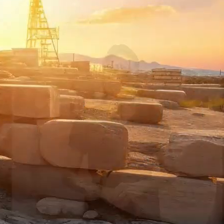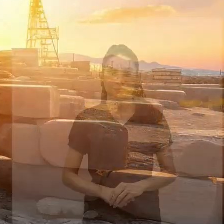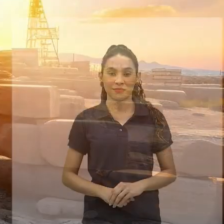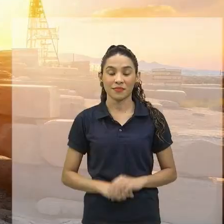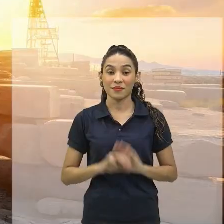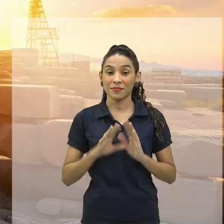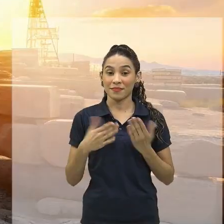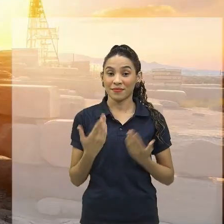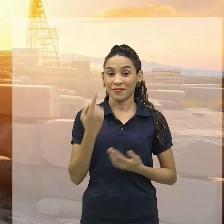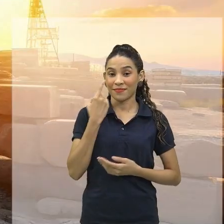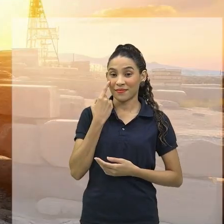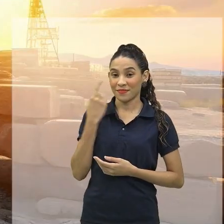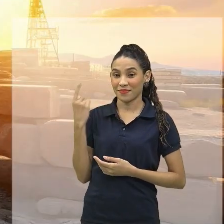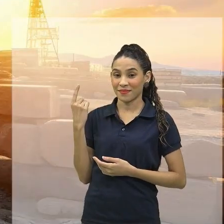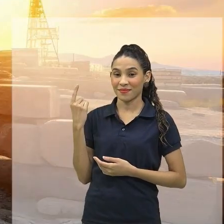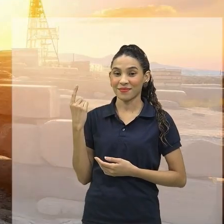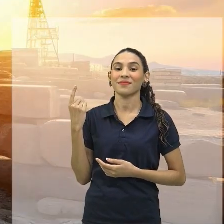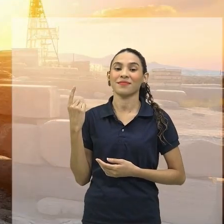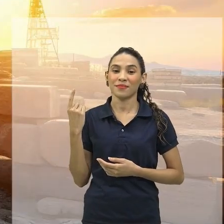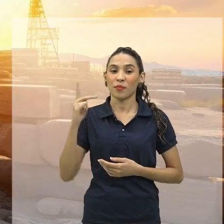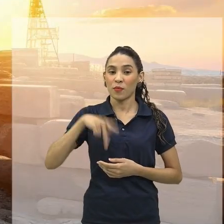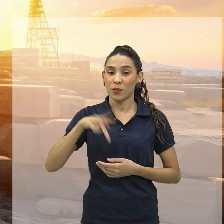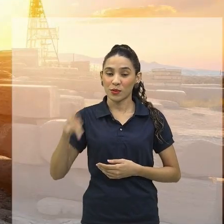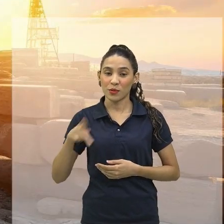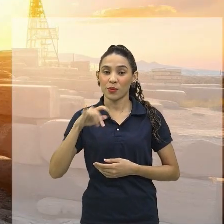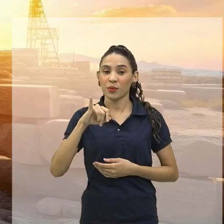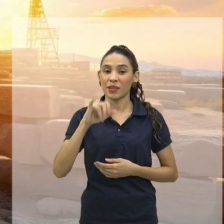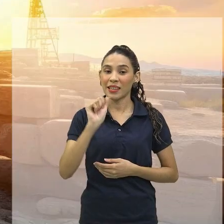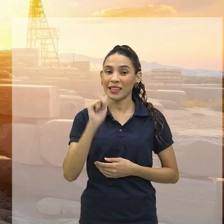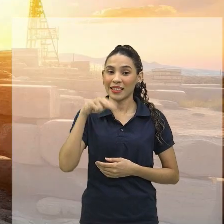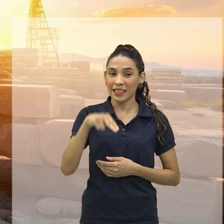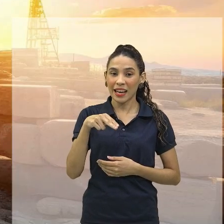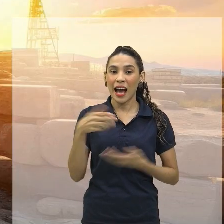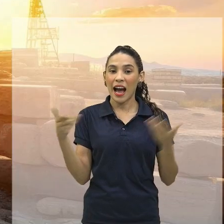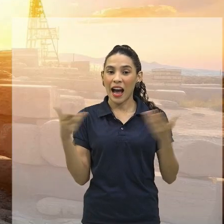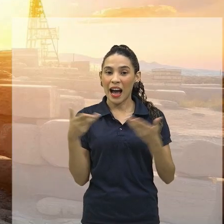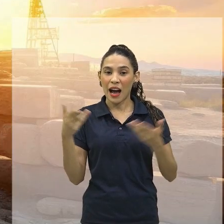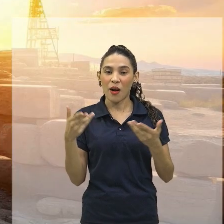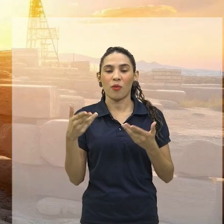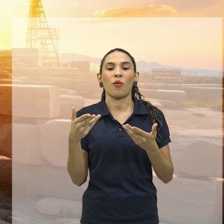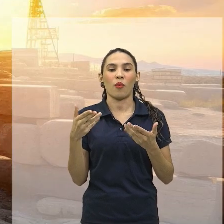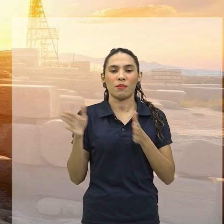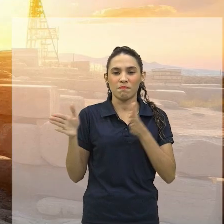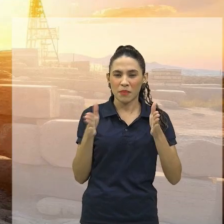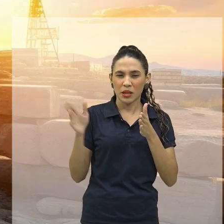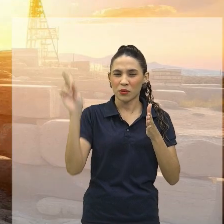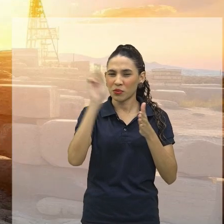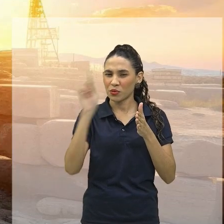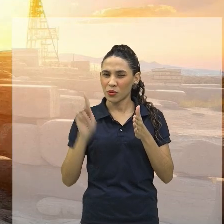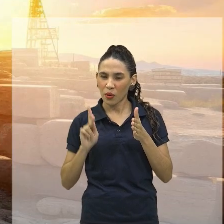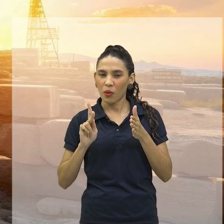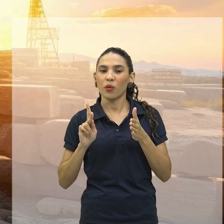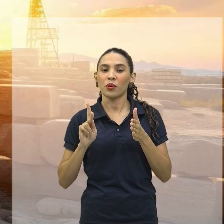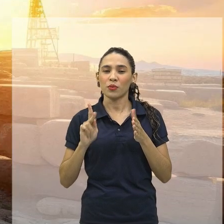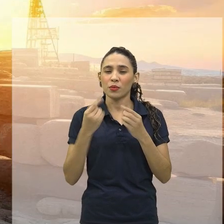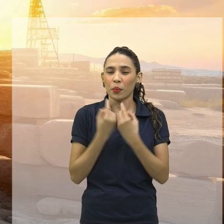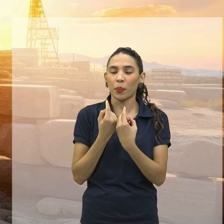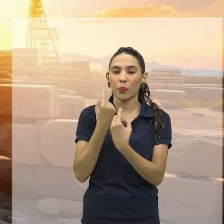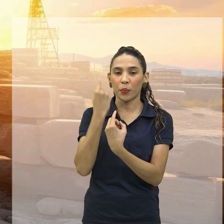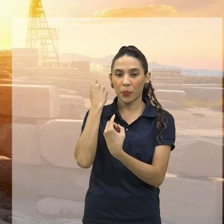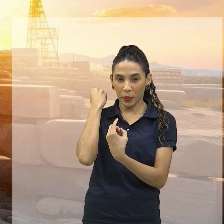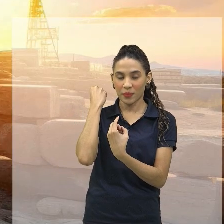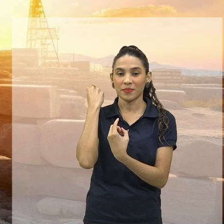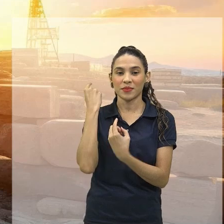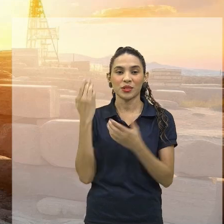E olha só, querido aluno, o professor Ian entrou numa cápsula do tempo, voltou ao passado